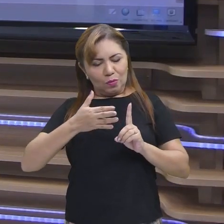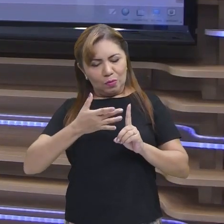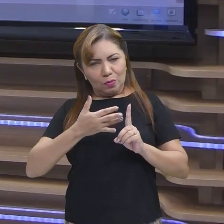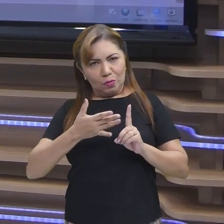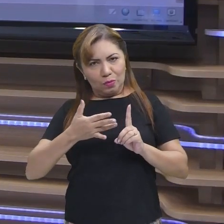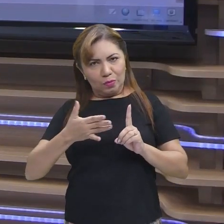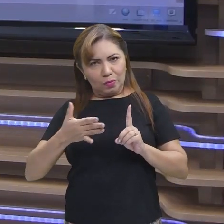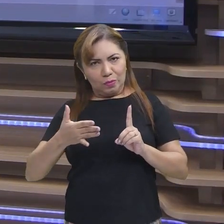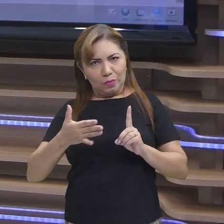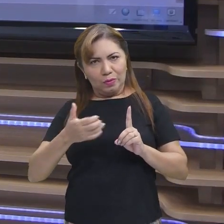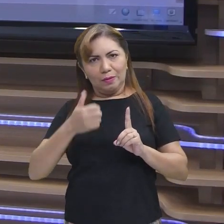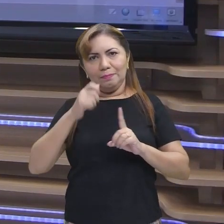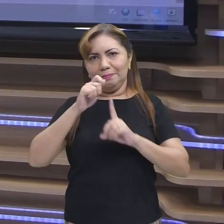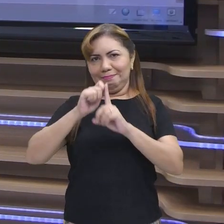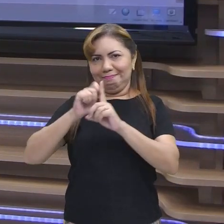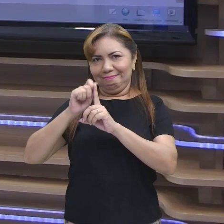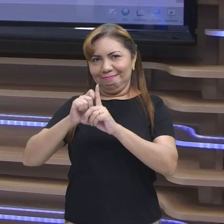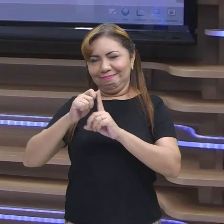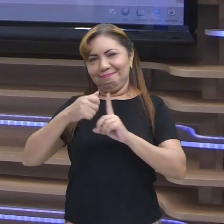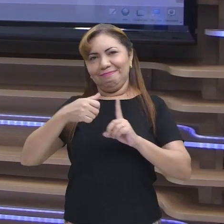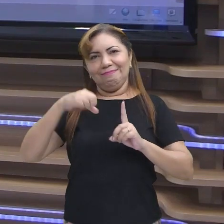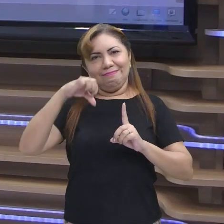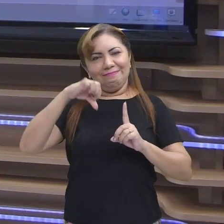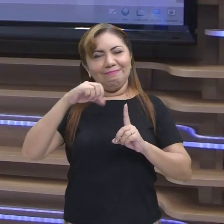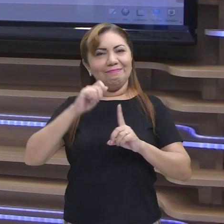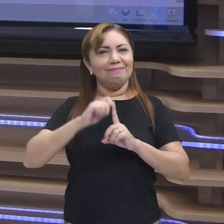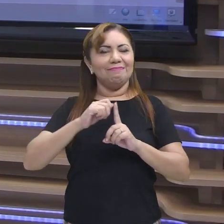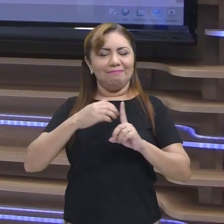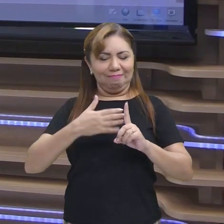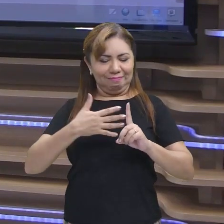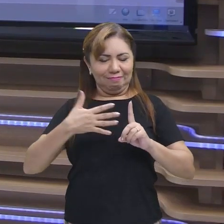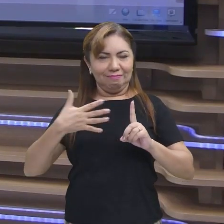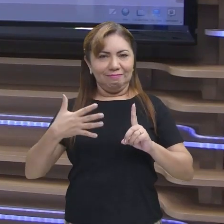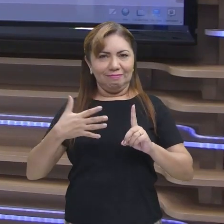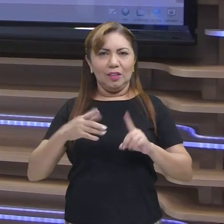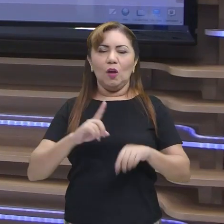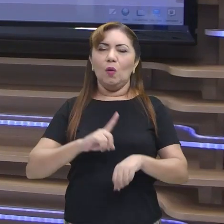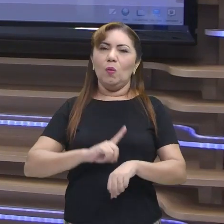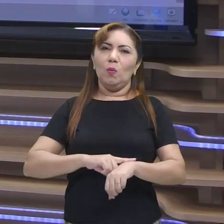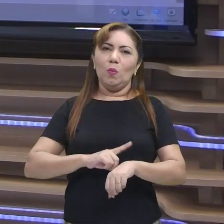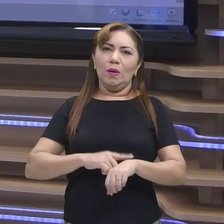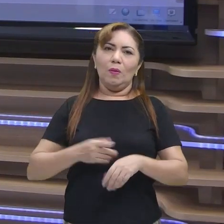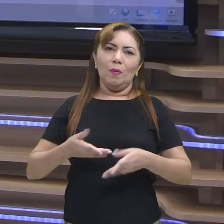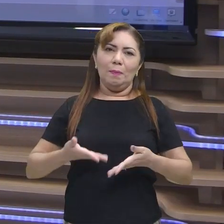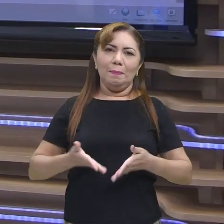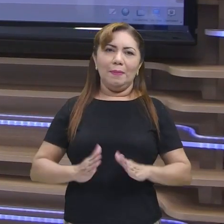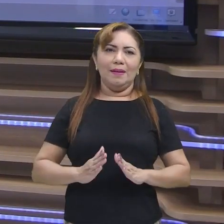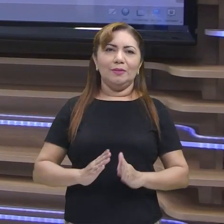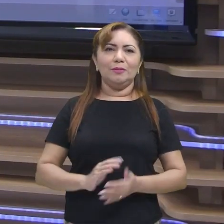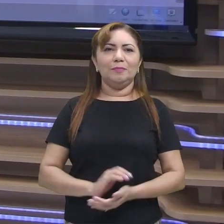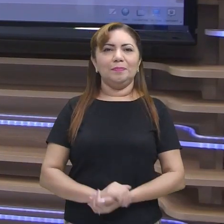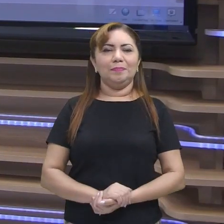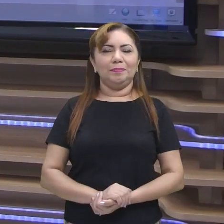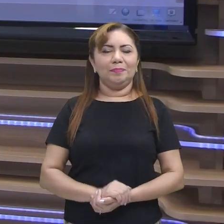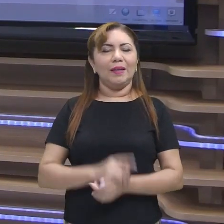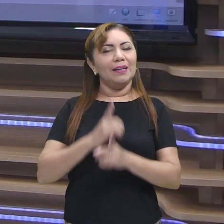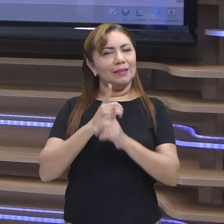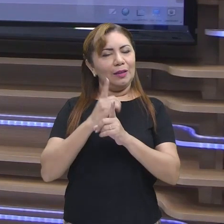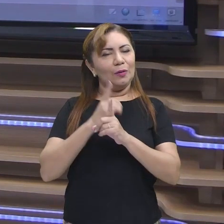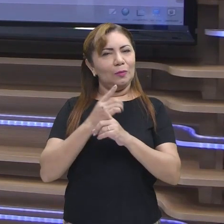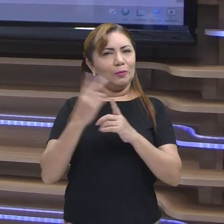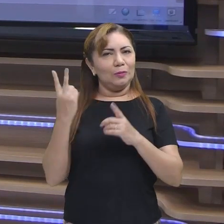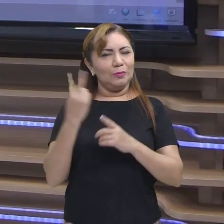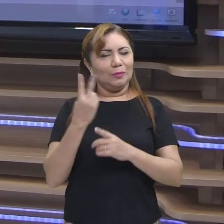9 meses no interior da mulher se desenvolvendo até chegar ao parto. Então esse encontro é o que dá origem